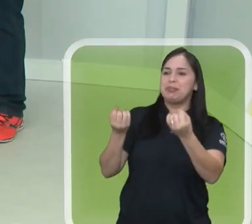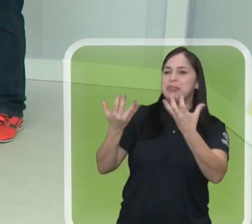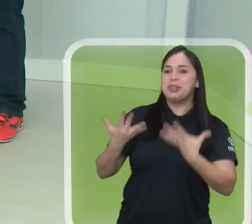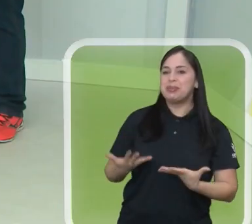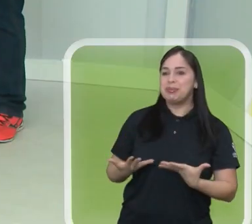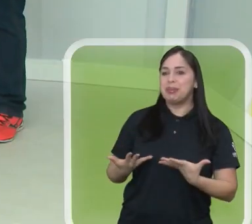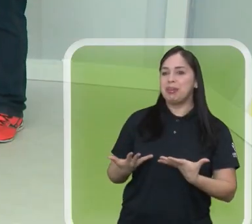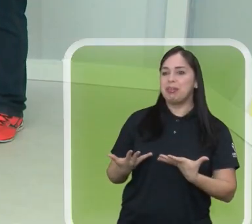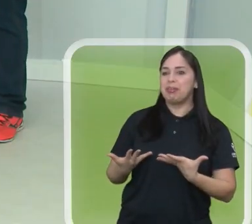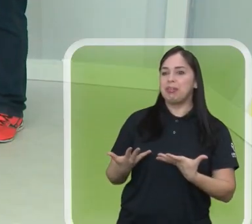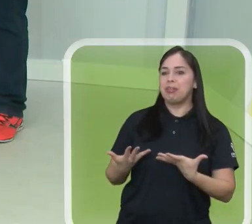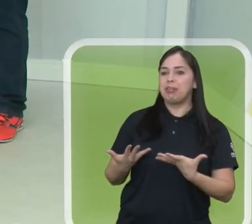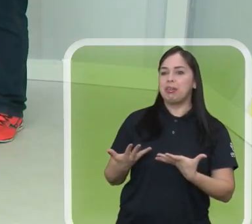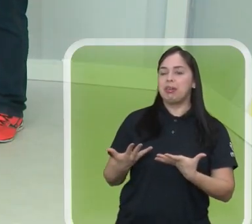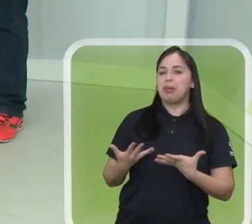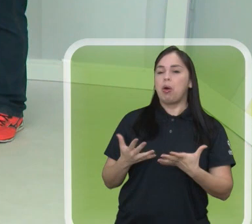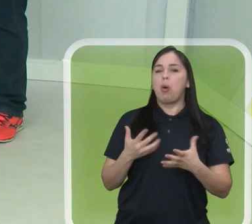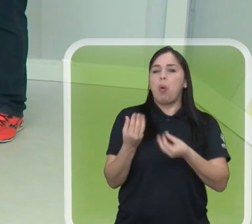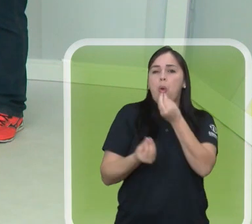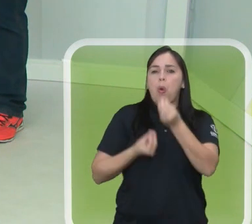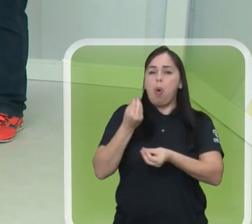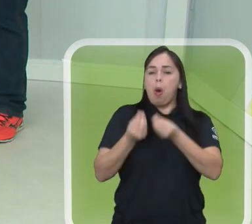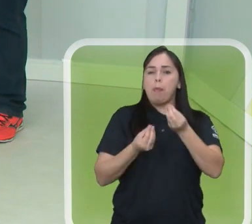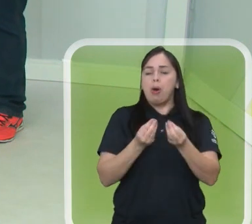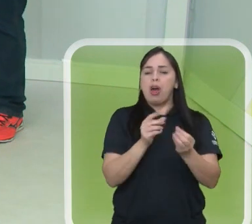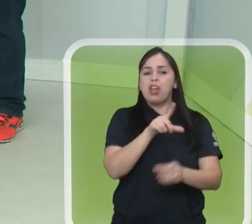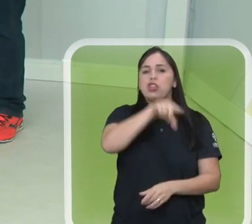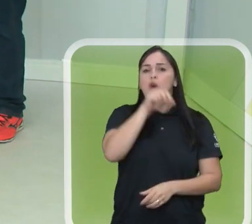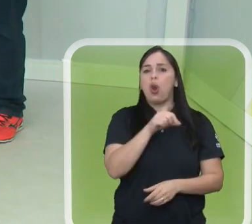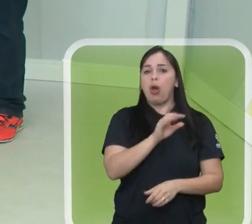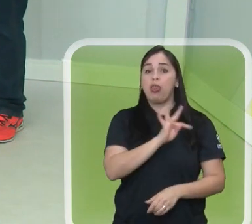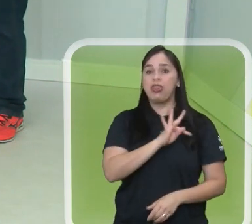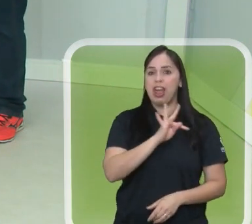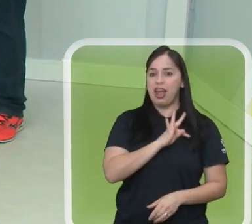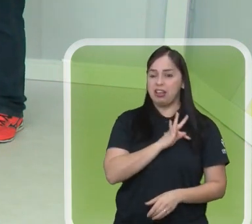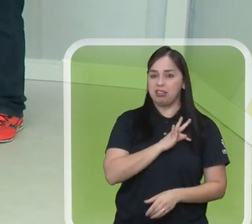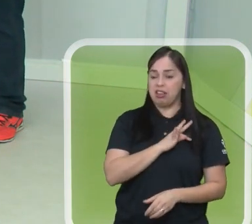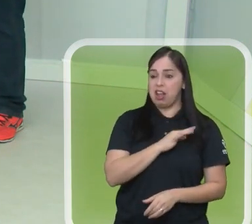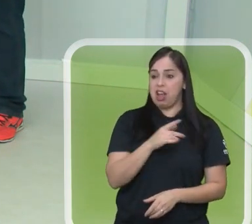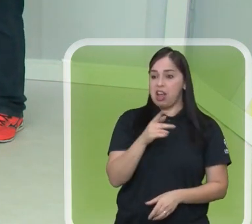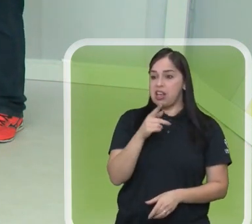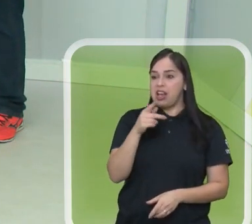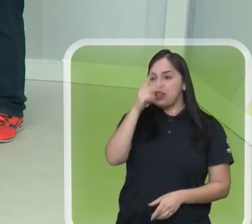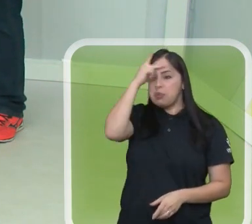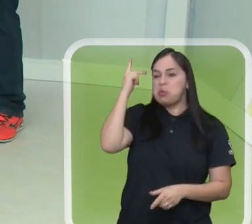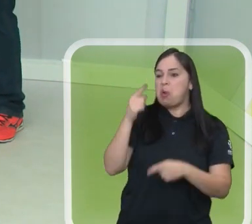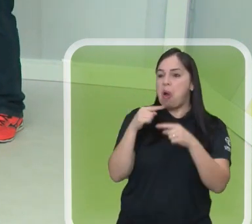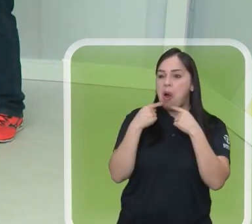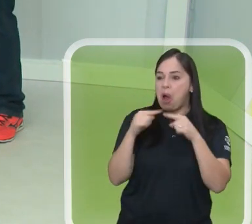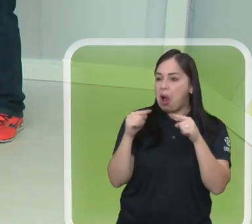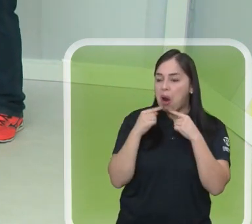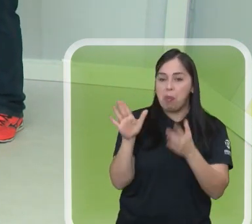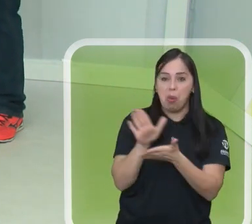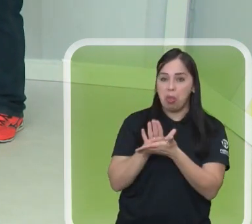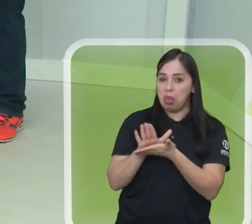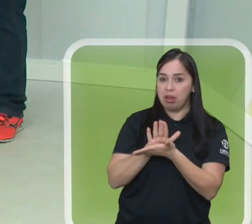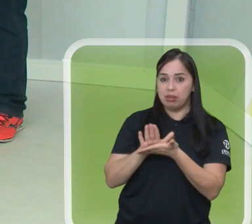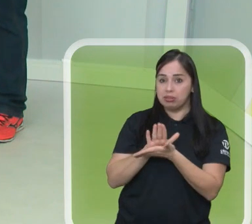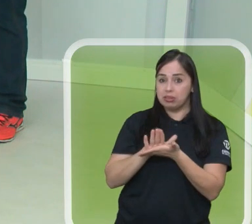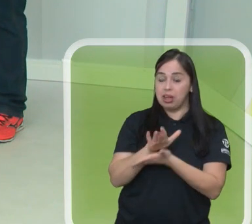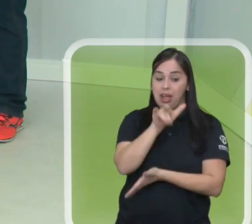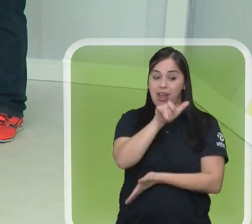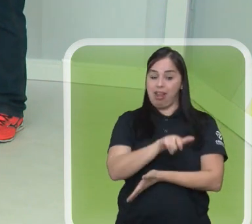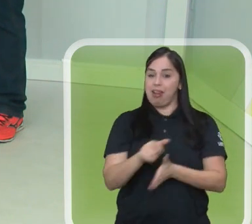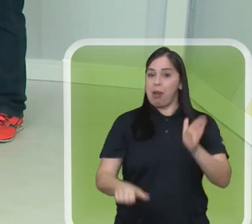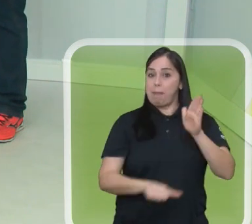foi a escolha do técnico Edson Vieira. Ninguém questionou, ninguém falou nada. Quando surgiu o nome do Edson Vieira, ele